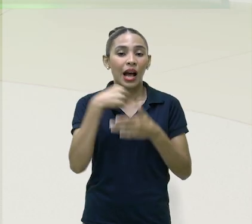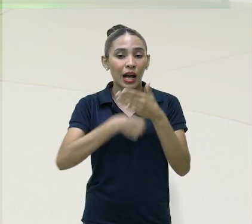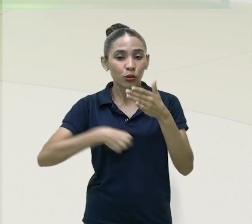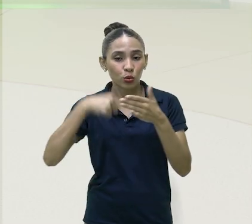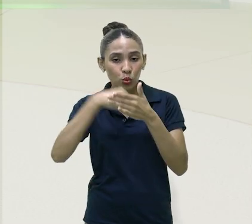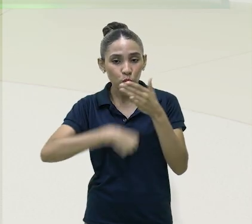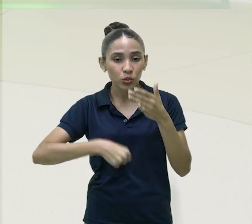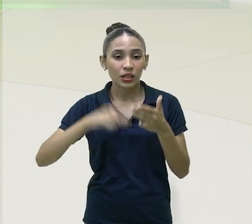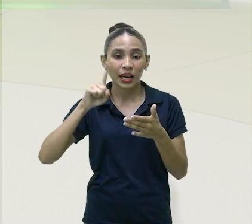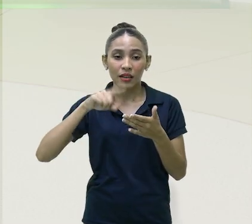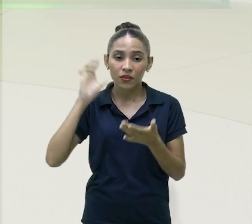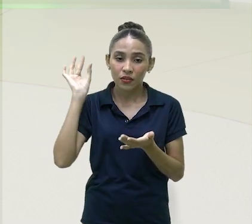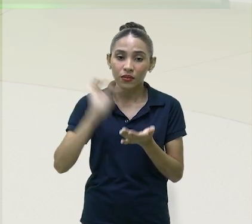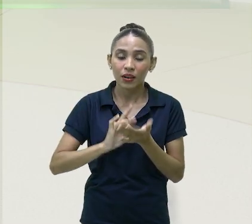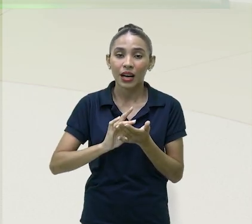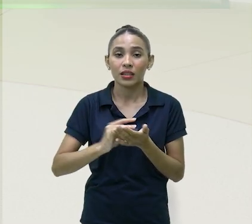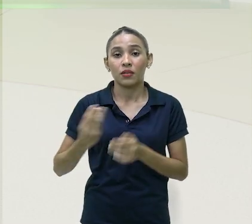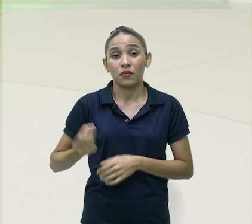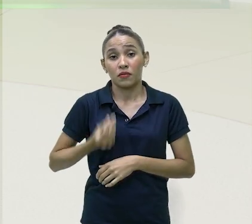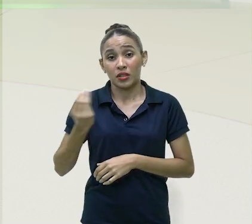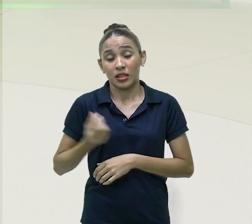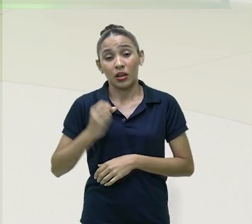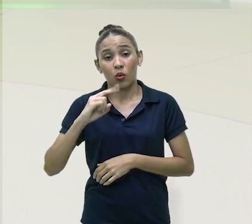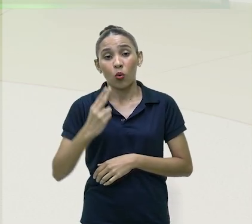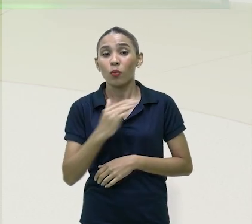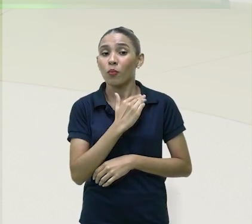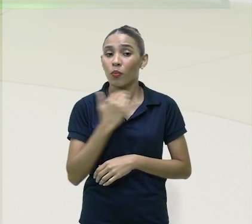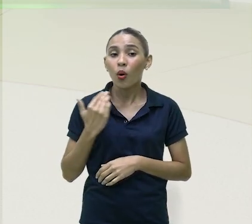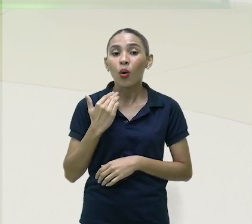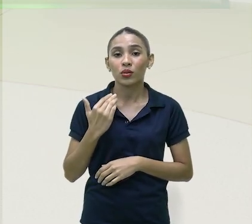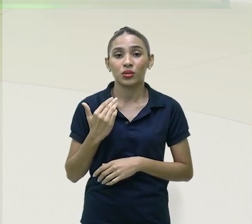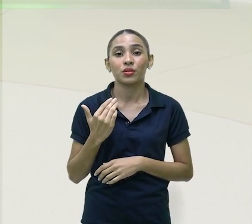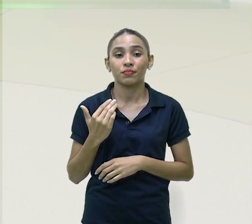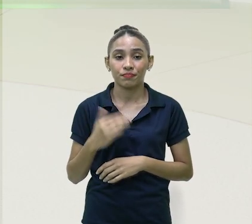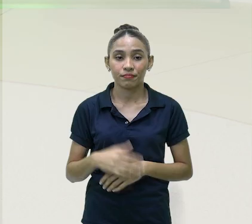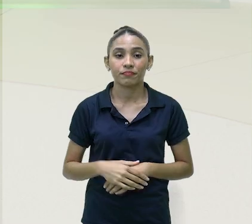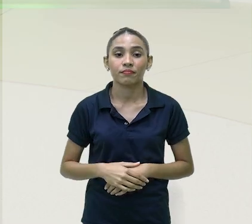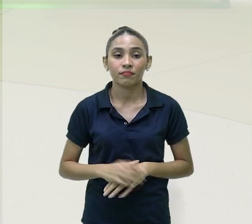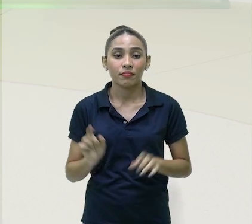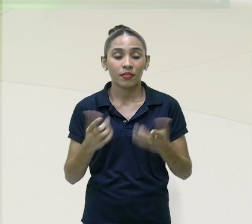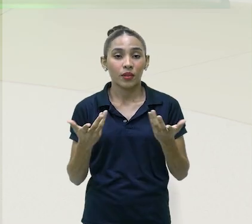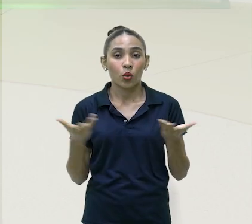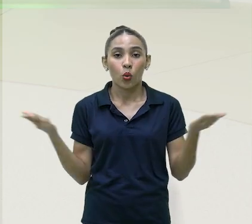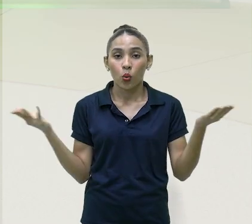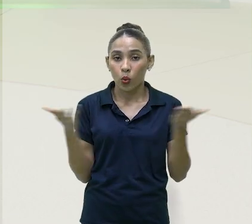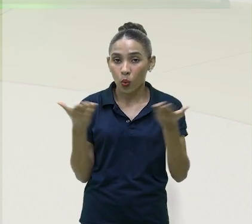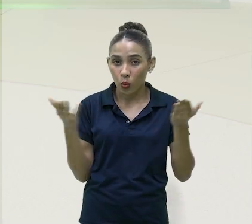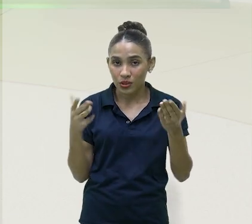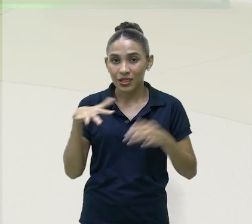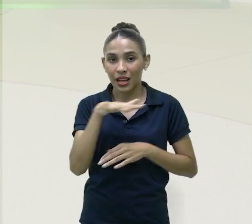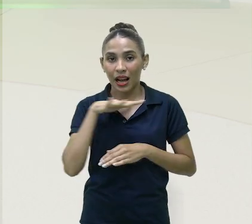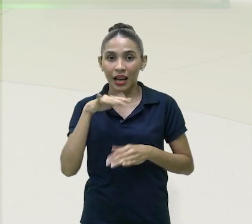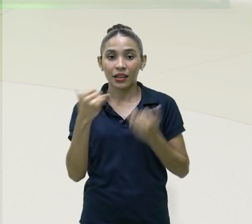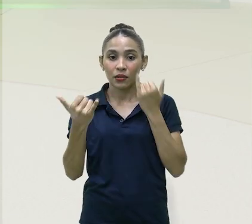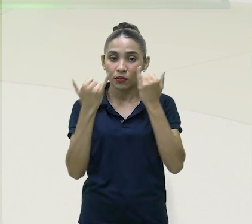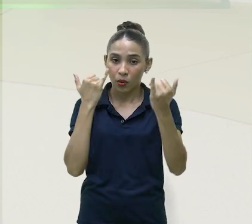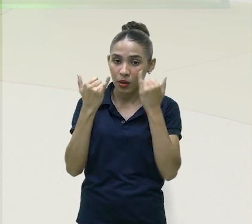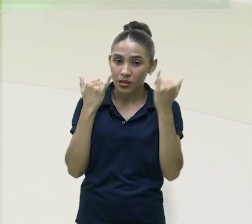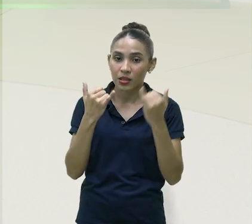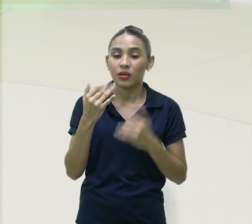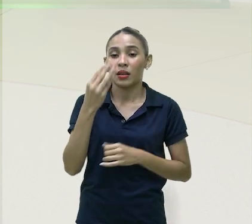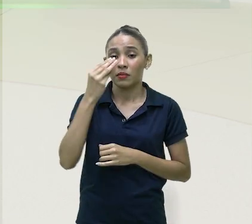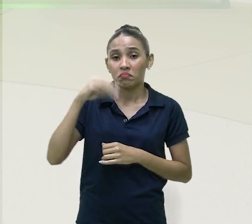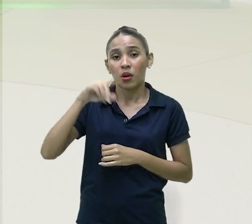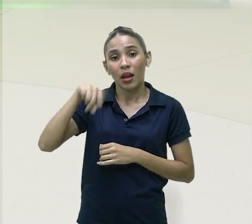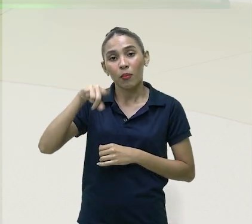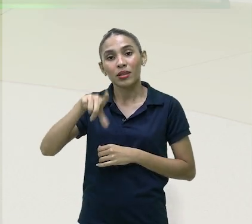é literalmente uma questão de vida ou morte. Pode custar a sua vida. Na era da informação, a ignorância ela é